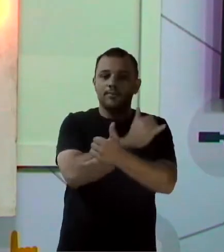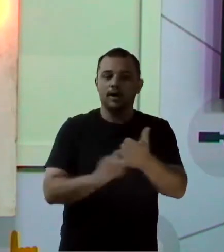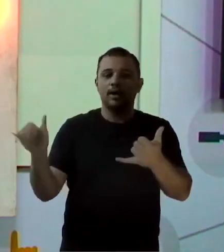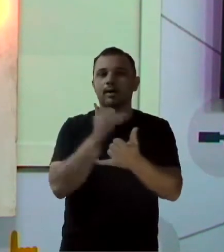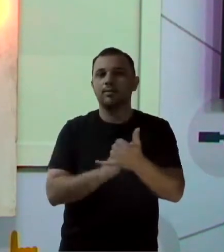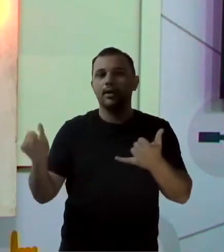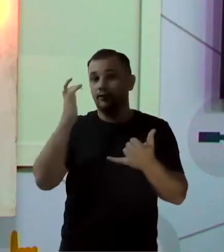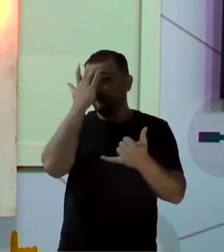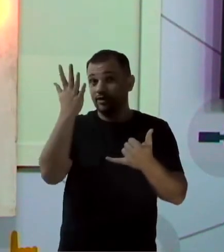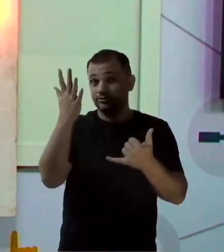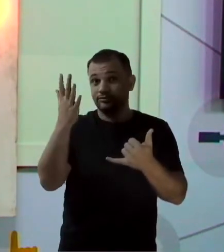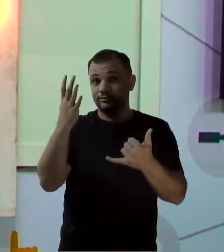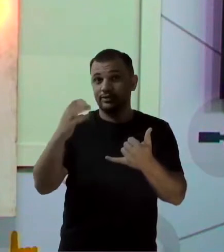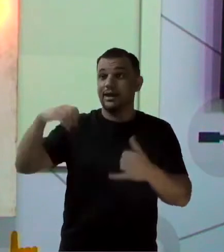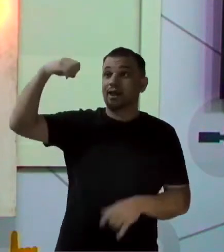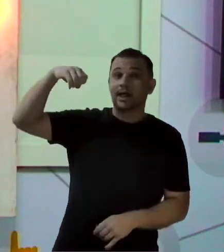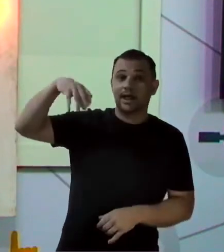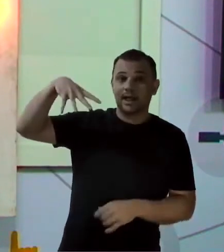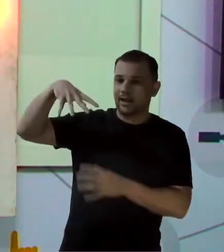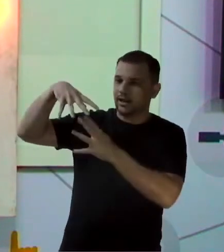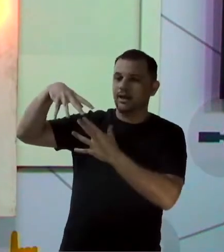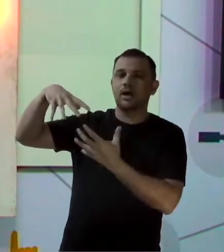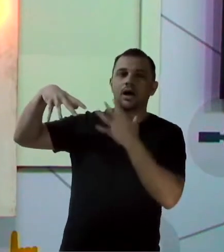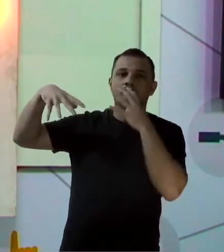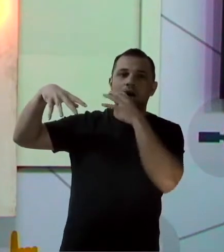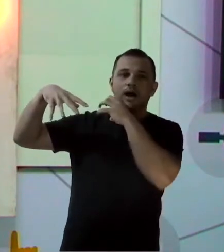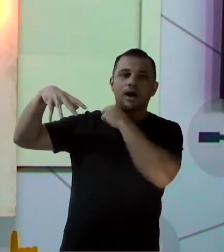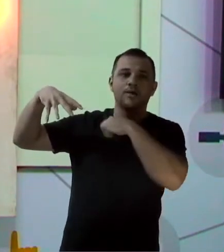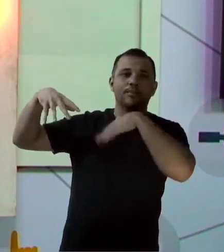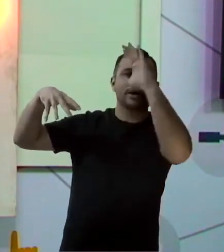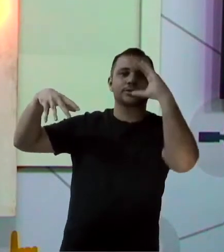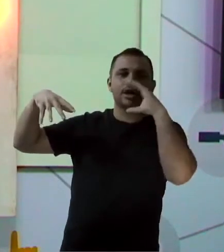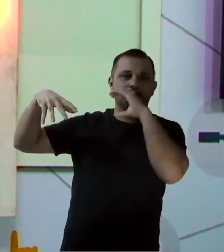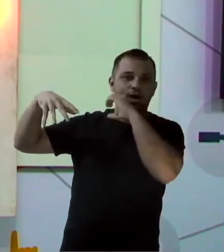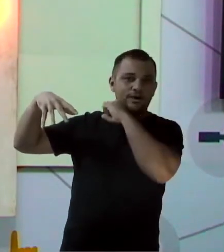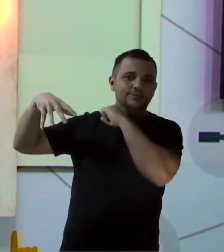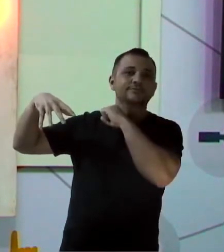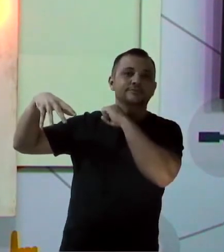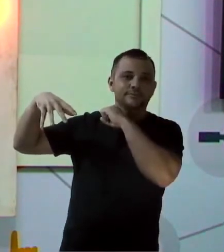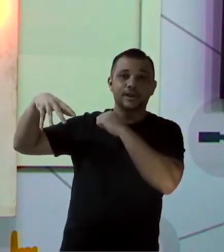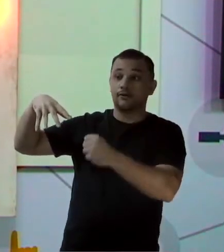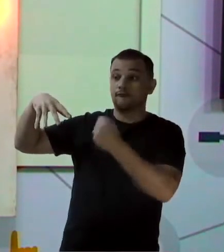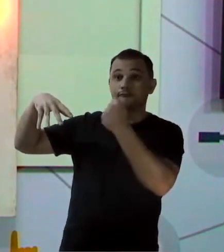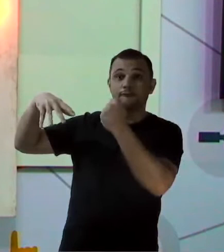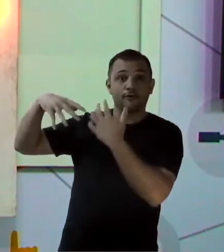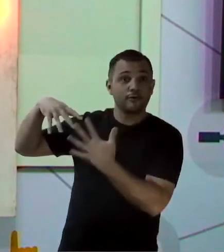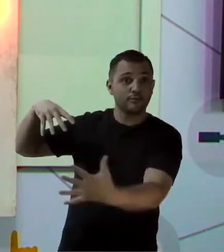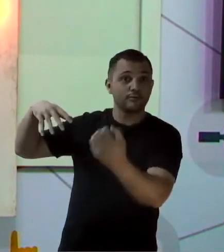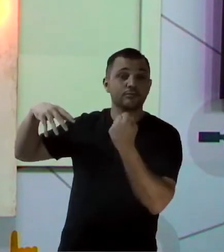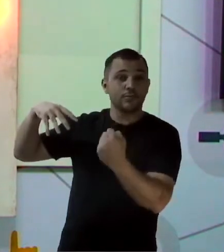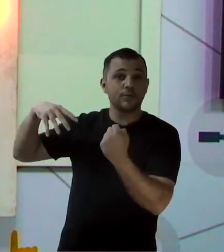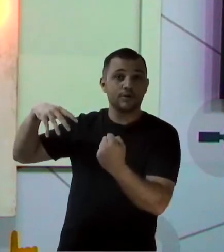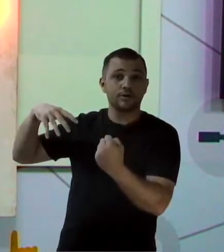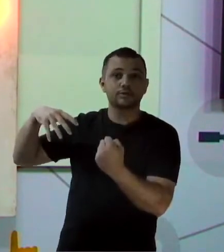vão esquentar mais. Você aumentou a potência das lâmpadas. Olha o brilho aqui como aumentou. Tá? É dessa